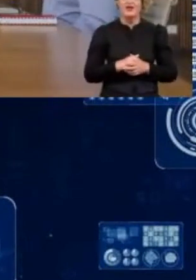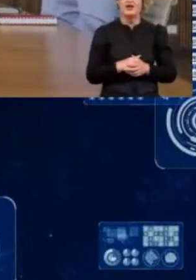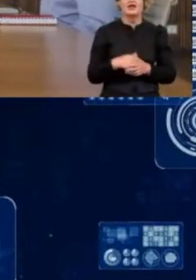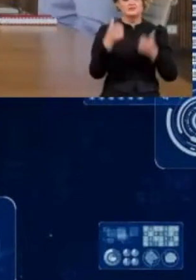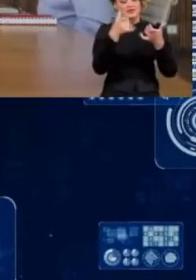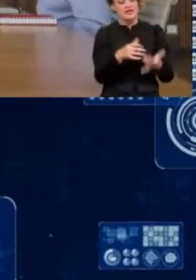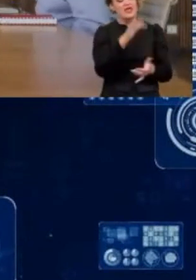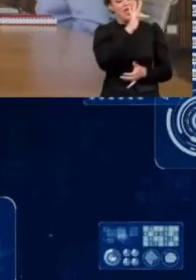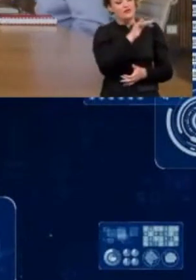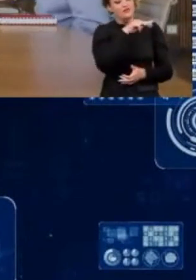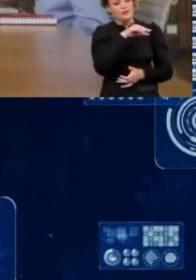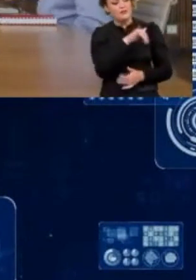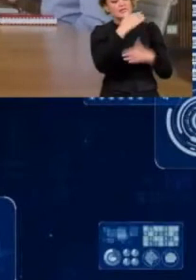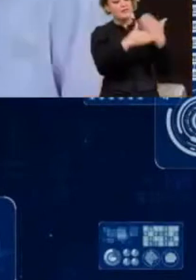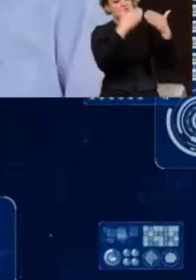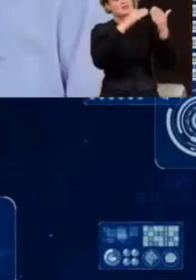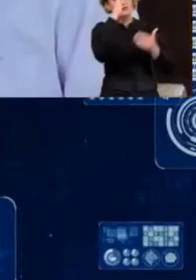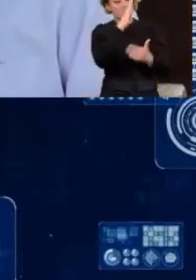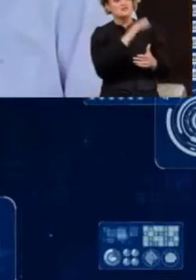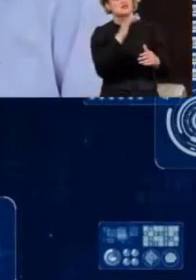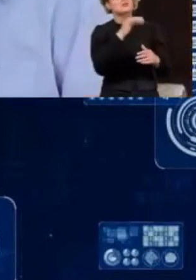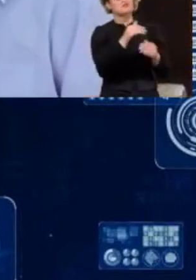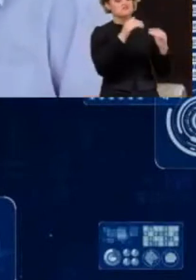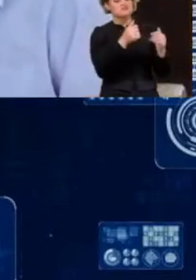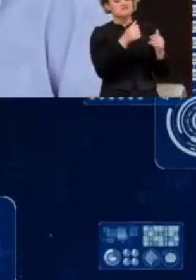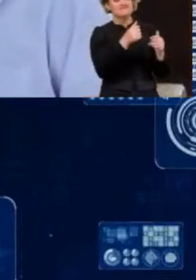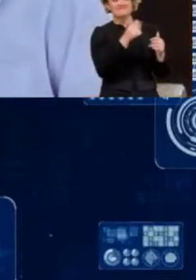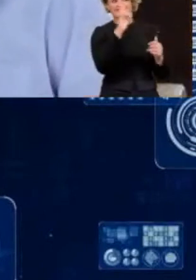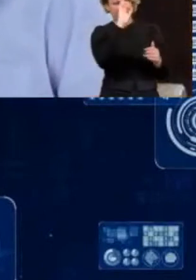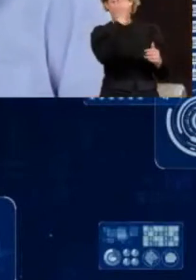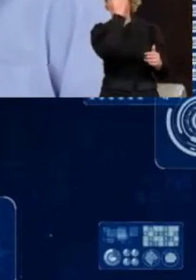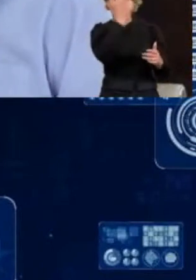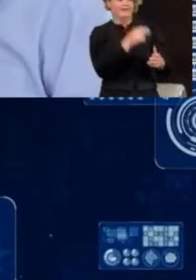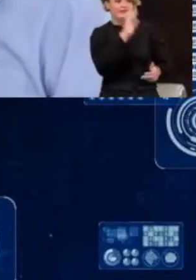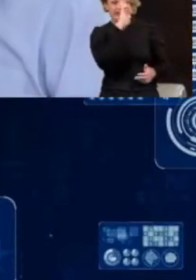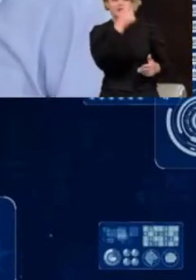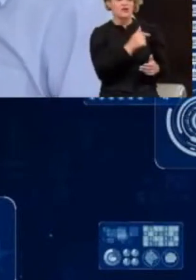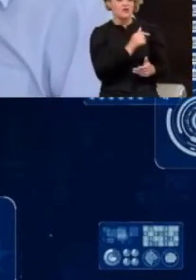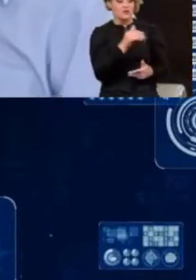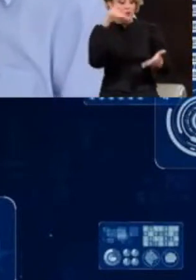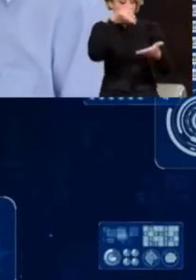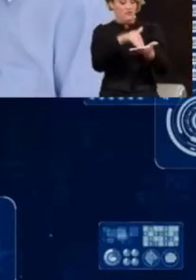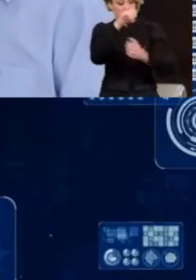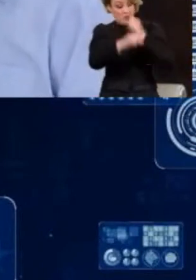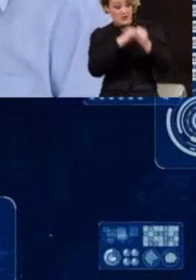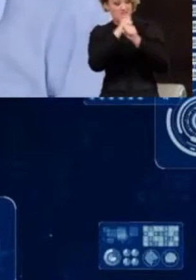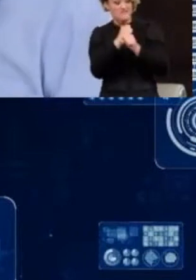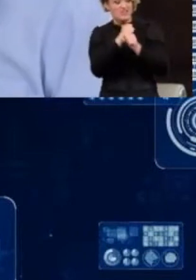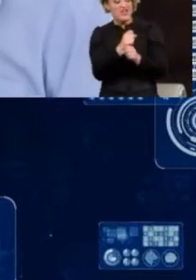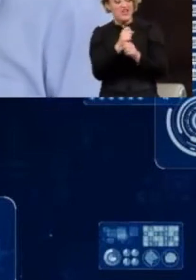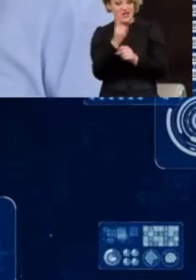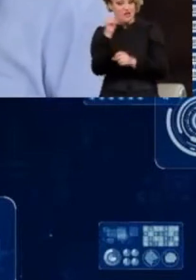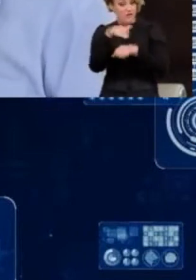né deixa assim o Lula sozinho ele dá um show ele vai gerar muito conteúdo esses conteúdos vão ser